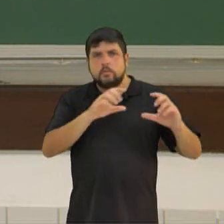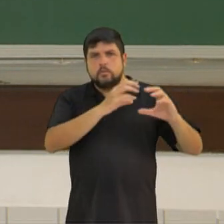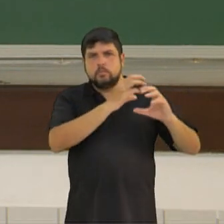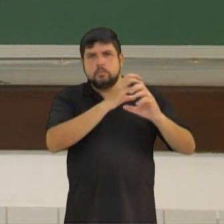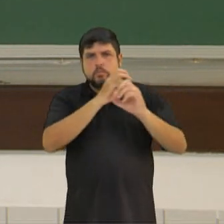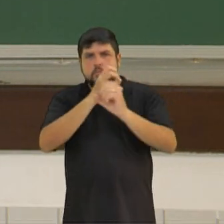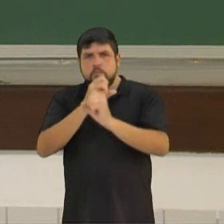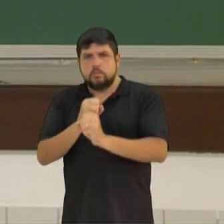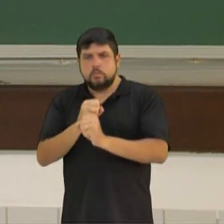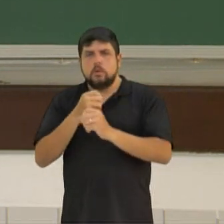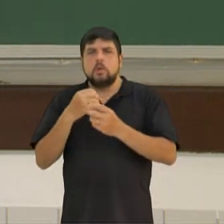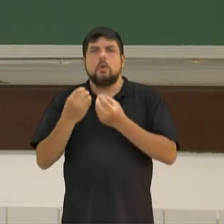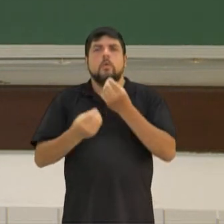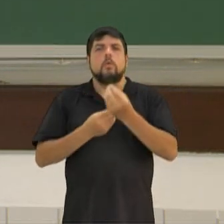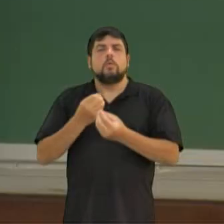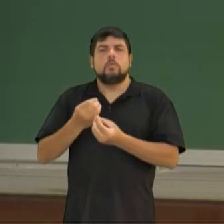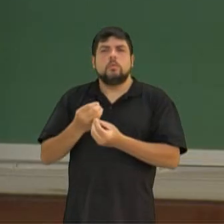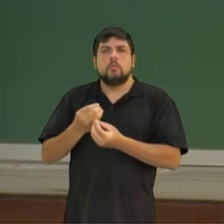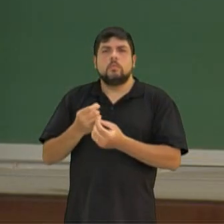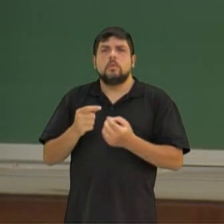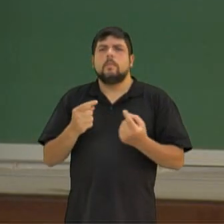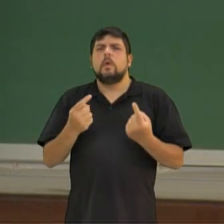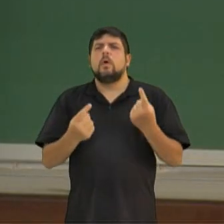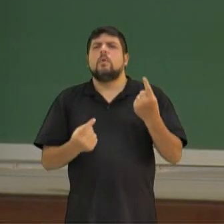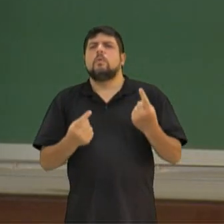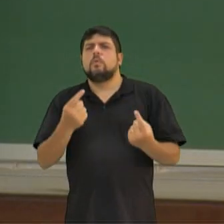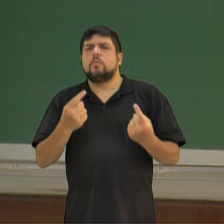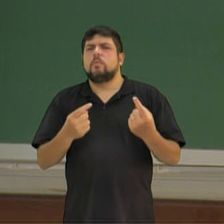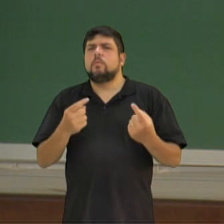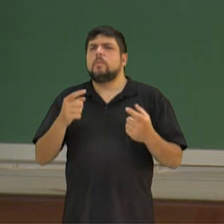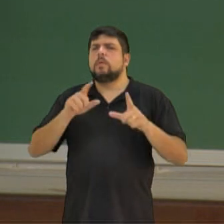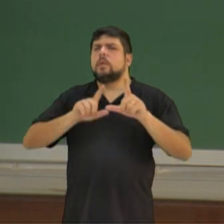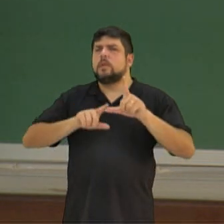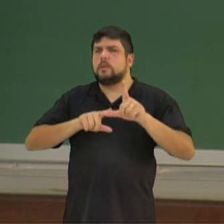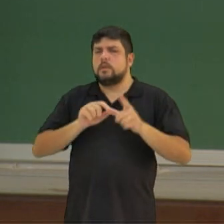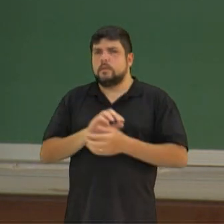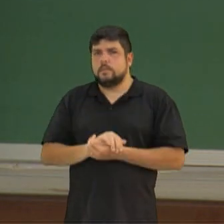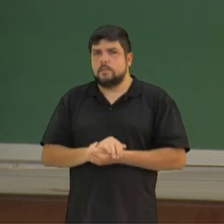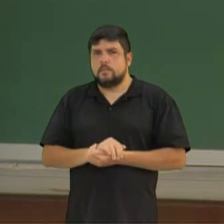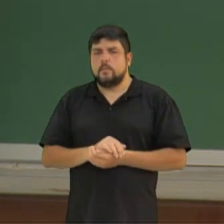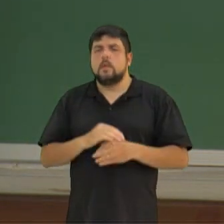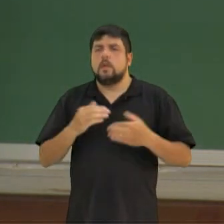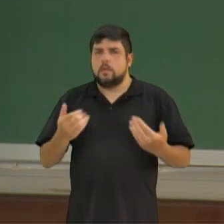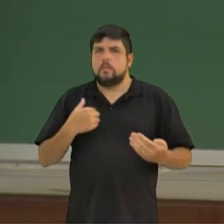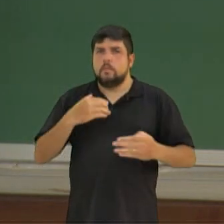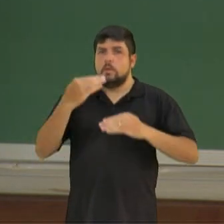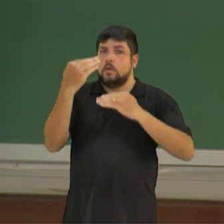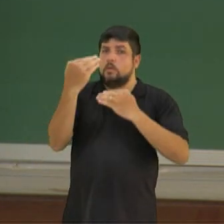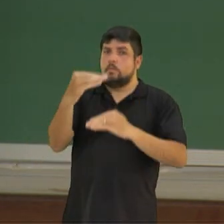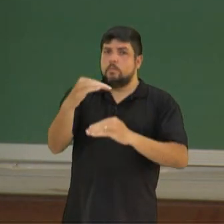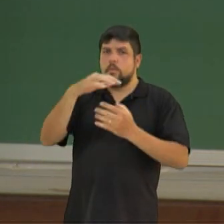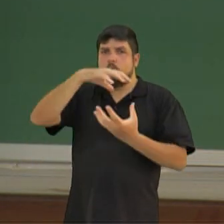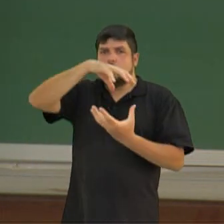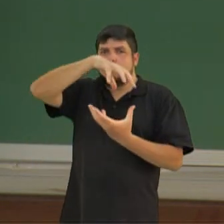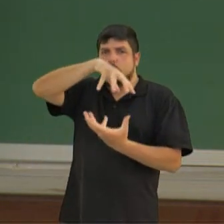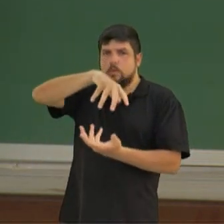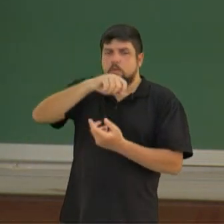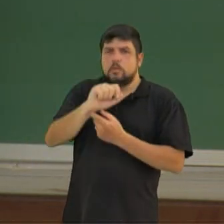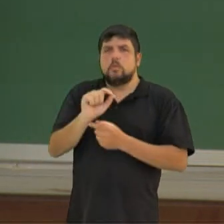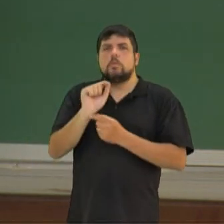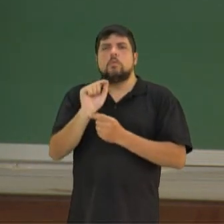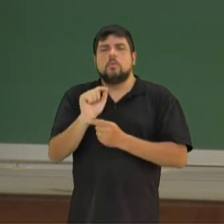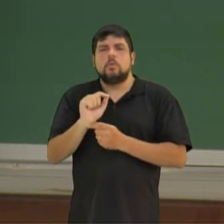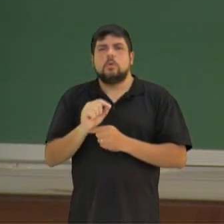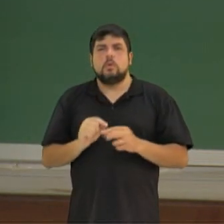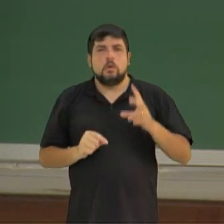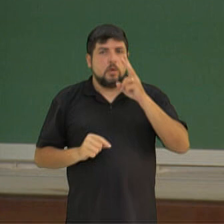encontra aqui, tá? Quais são as unidades de medida, né? Então, lá no Sistema Internacional de Unidades de Medida,